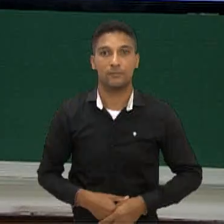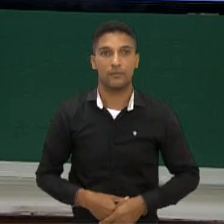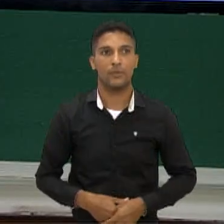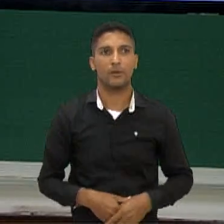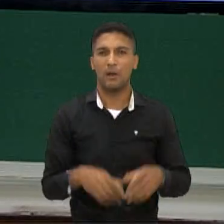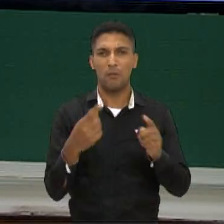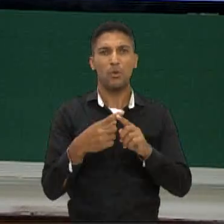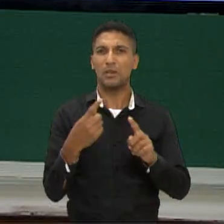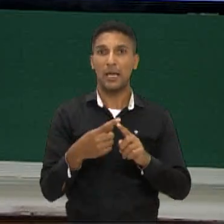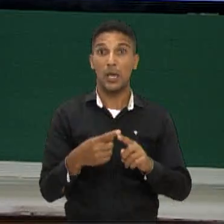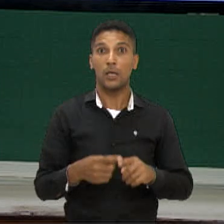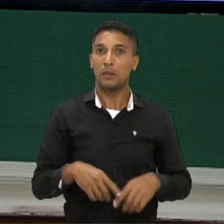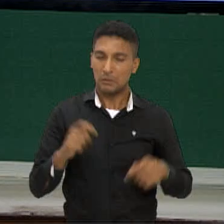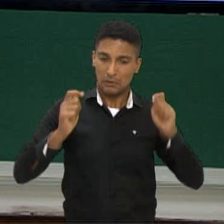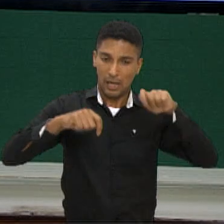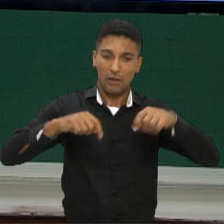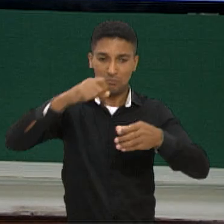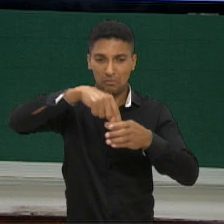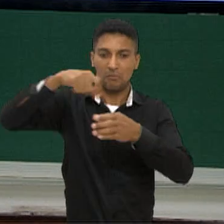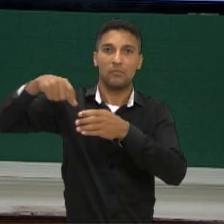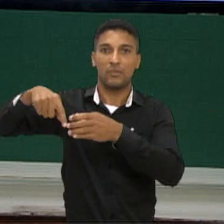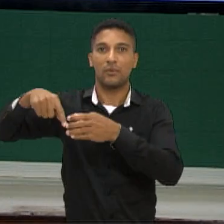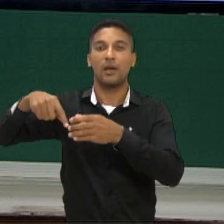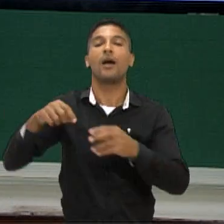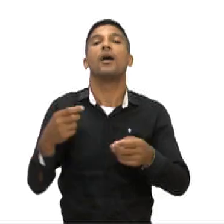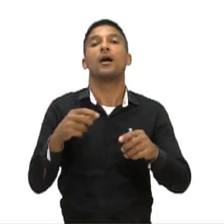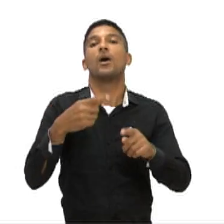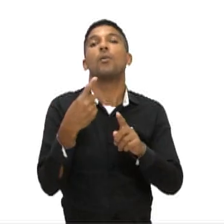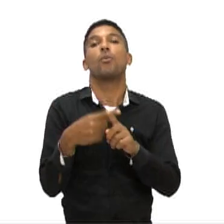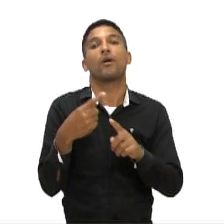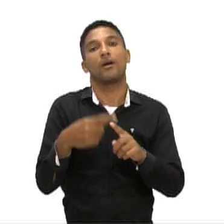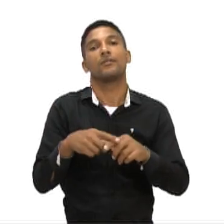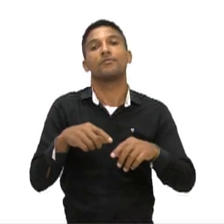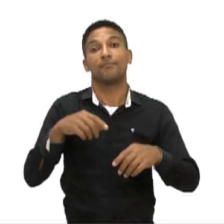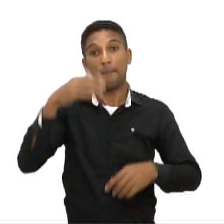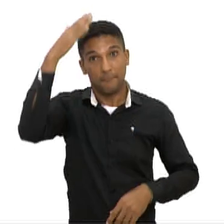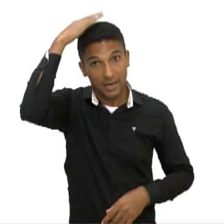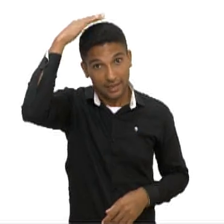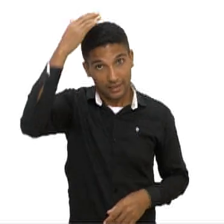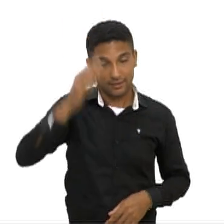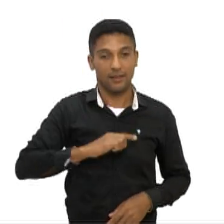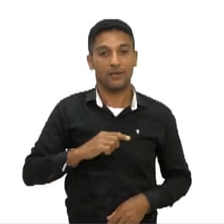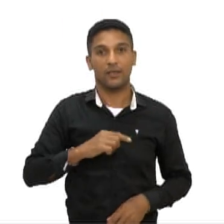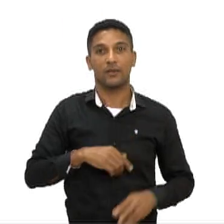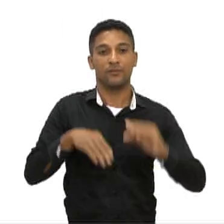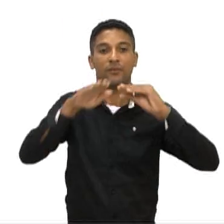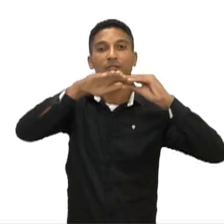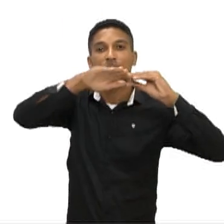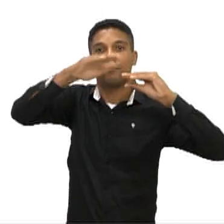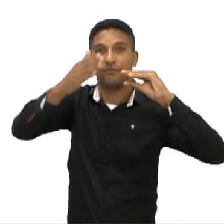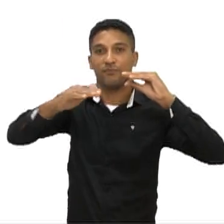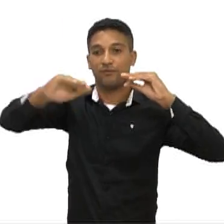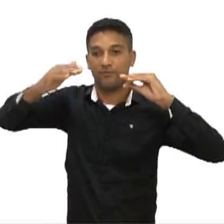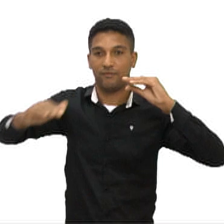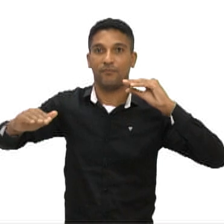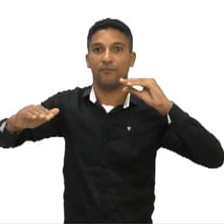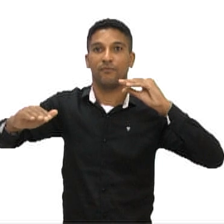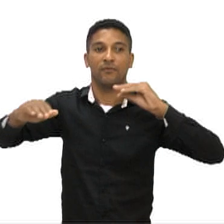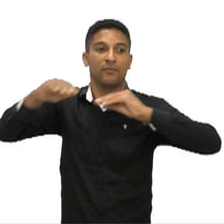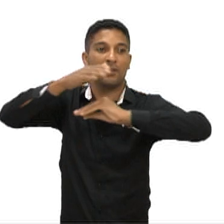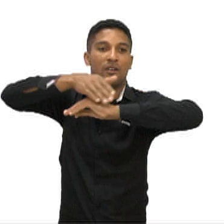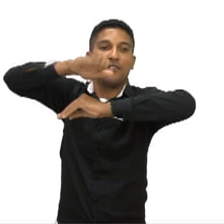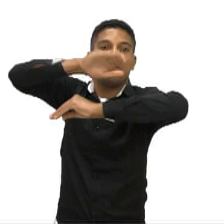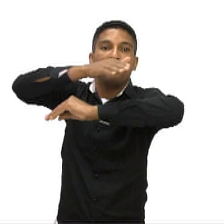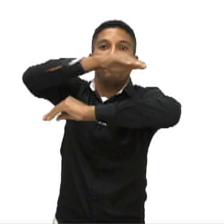tudo associado? O estado do Paraná, ele também se destaca pela área industrial e